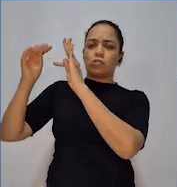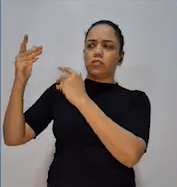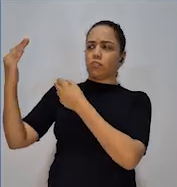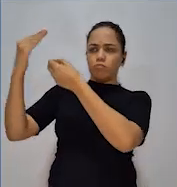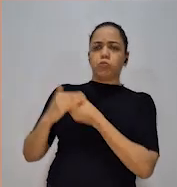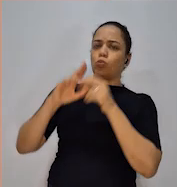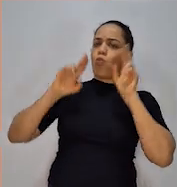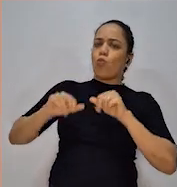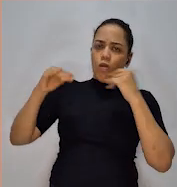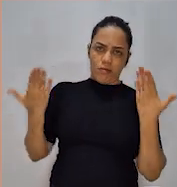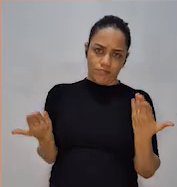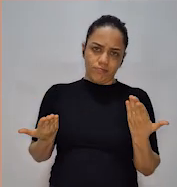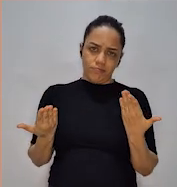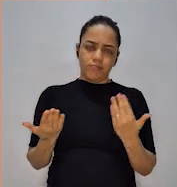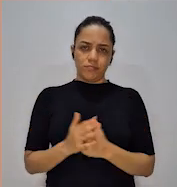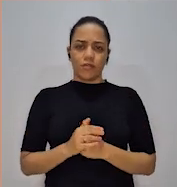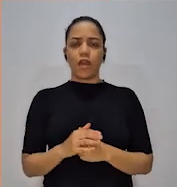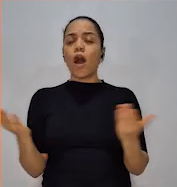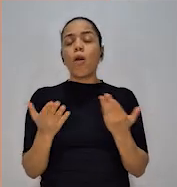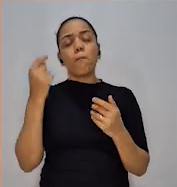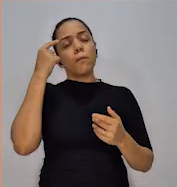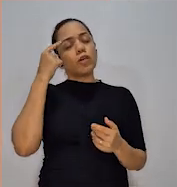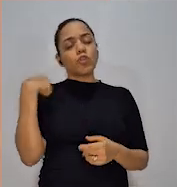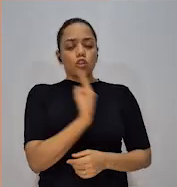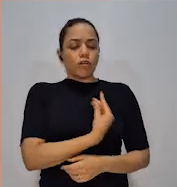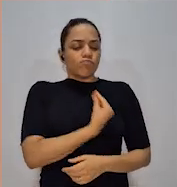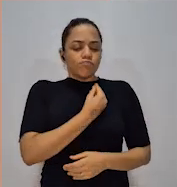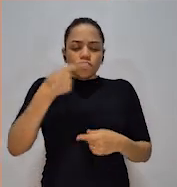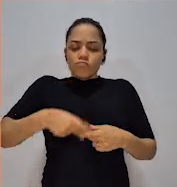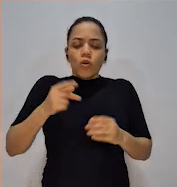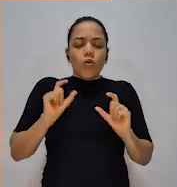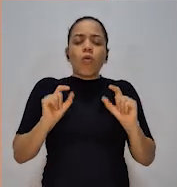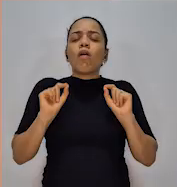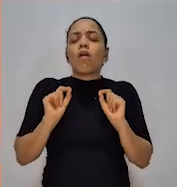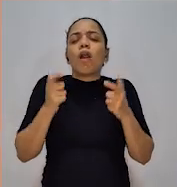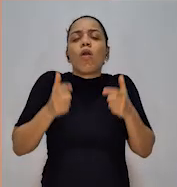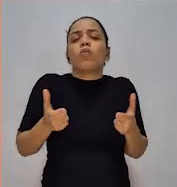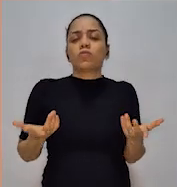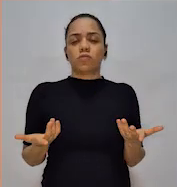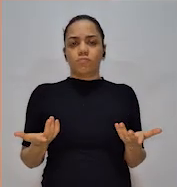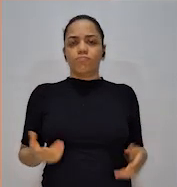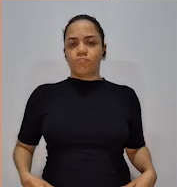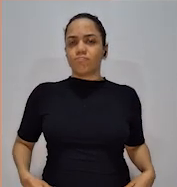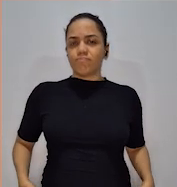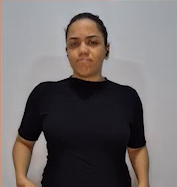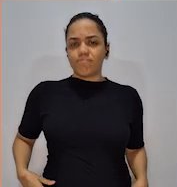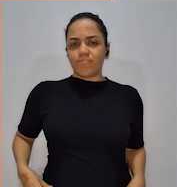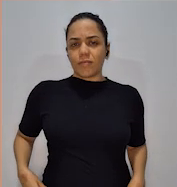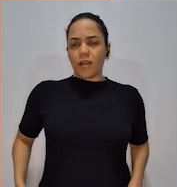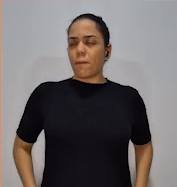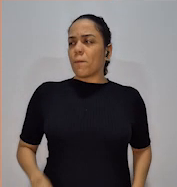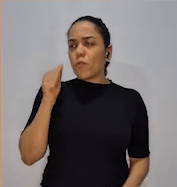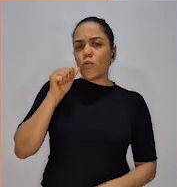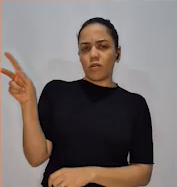isso que a gente está aqui. Agora, onde nós estamos, né? A pergunta que a Renata, que a Lélia me fizeram. Onde nós estamos, Simone,